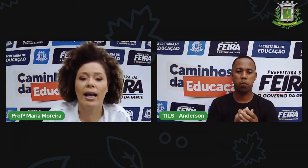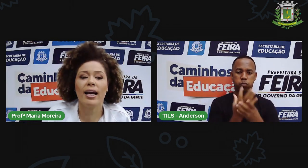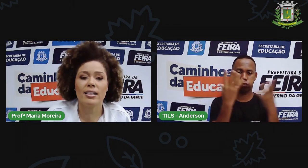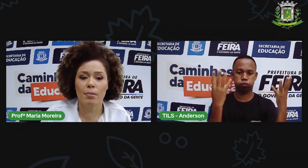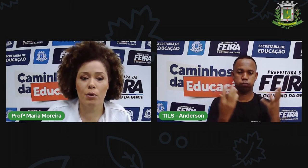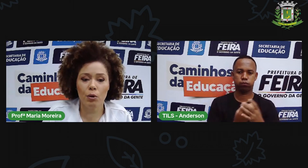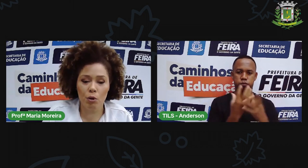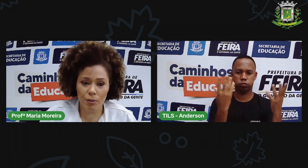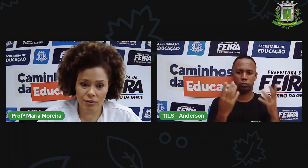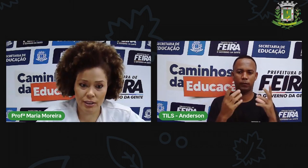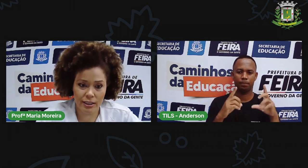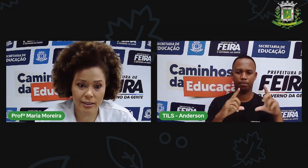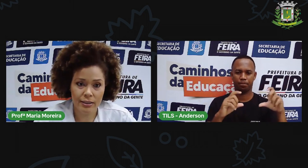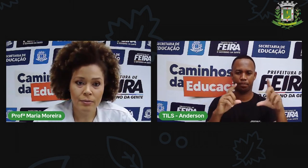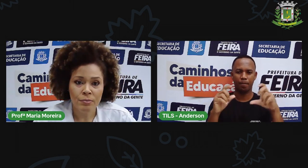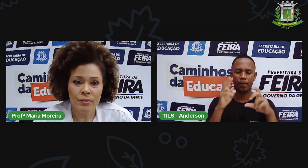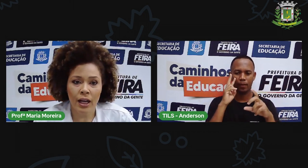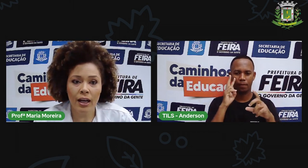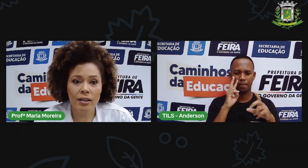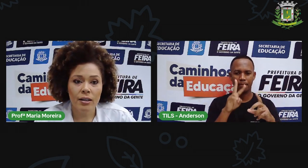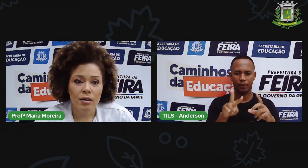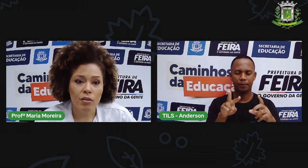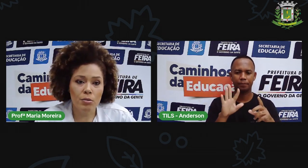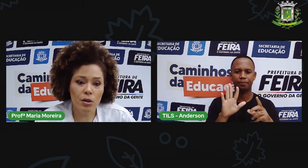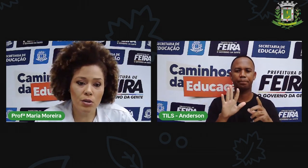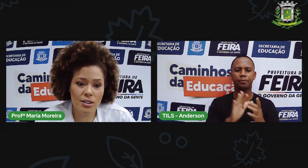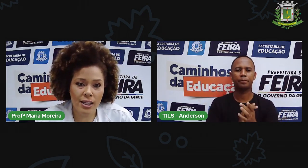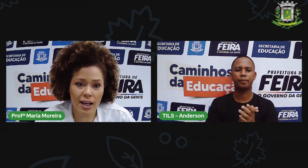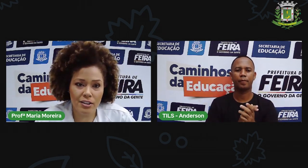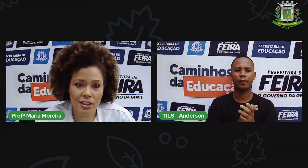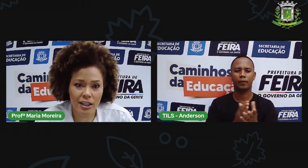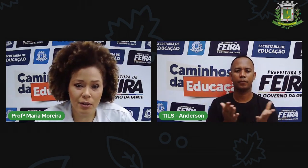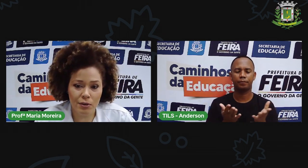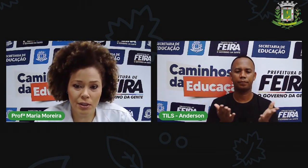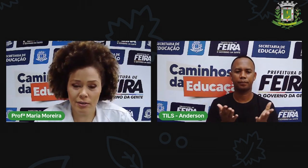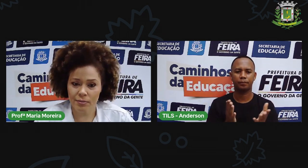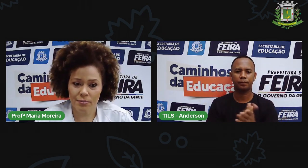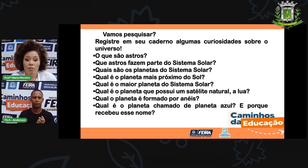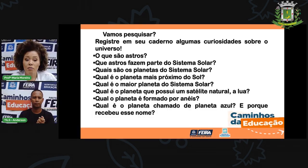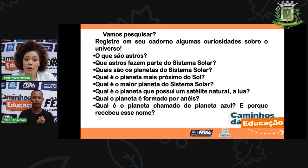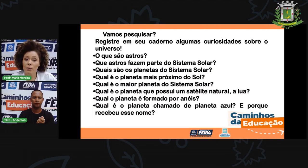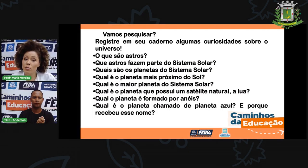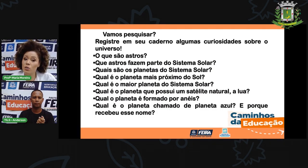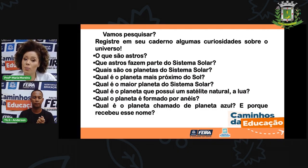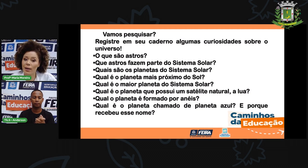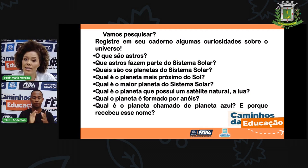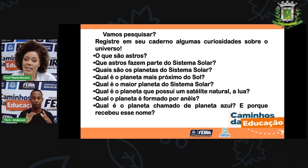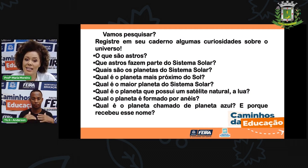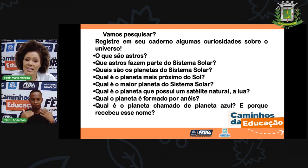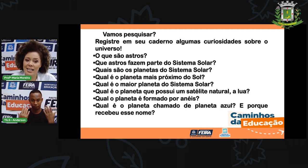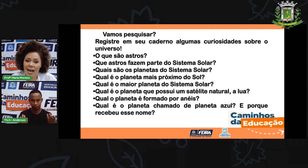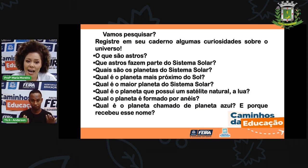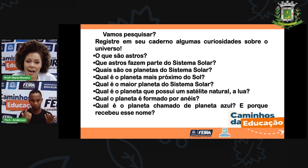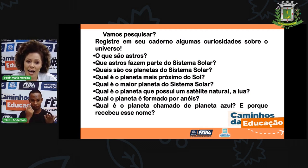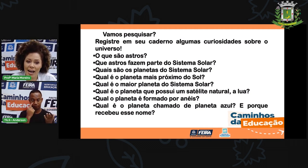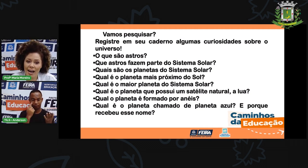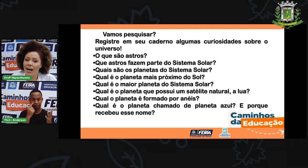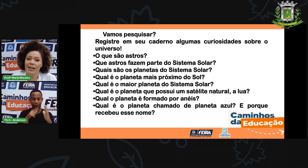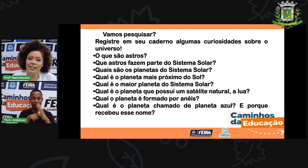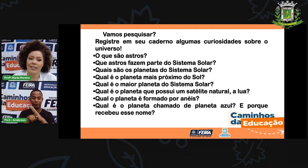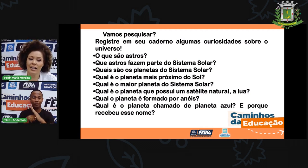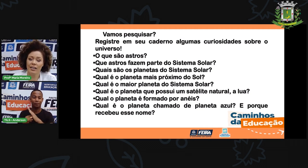bem legais que a Pró colocou para vocês, tá? Vamos ao nosso slide aqui agora. Vamos